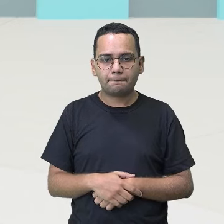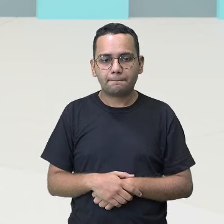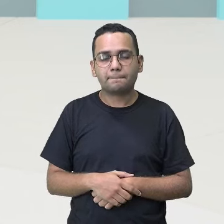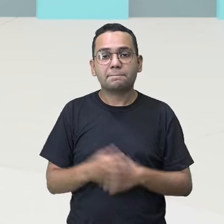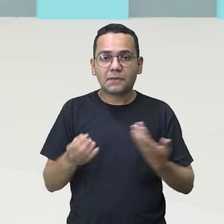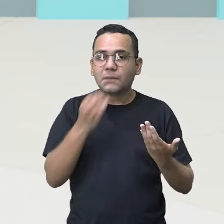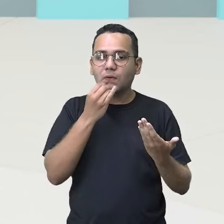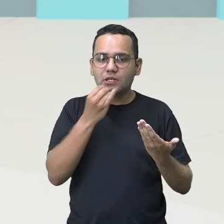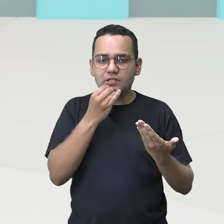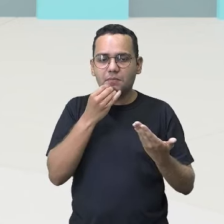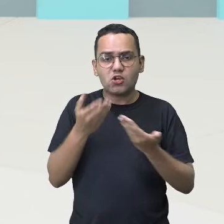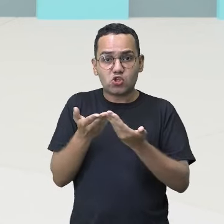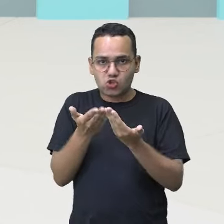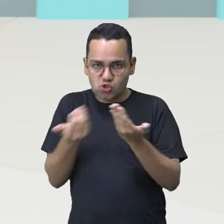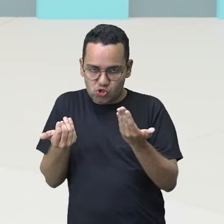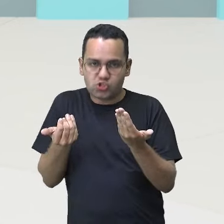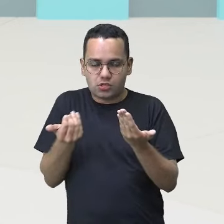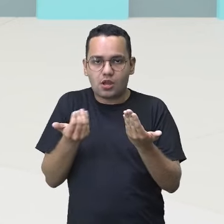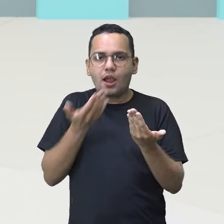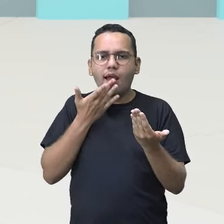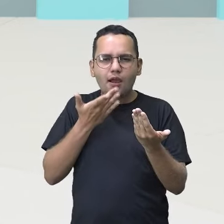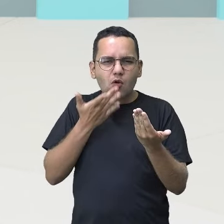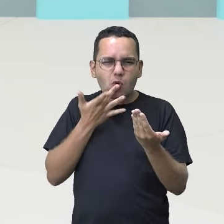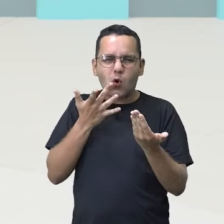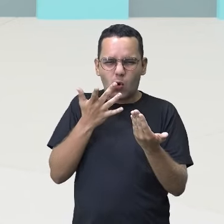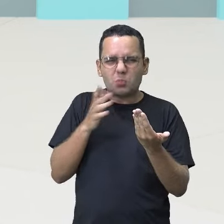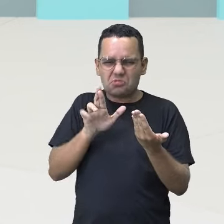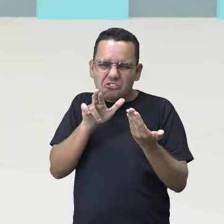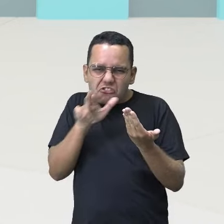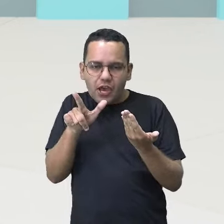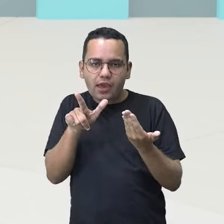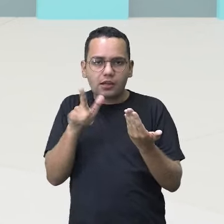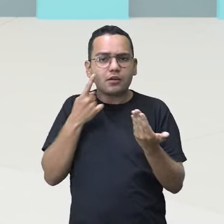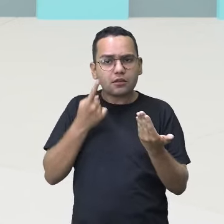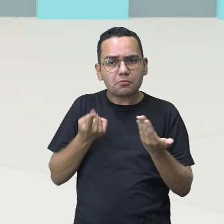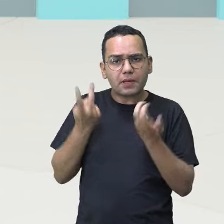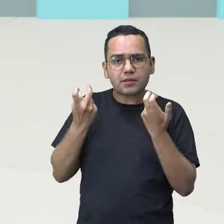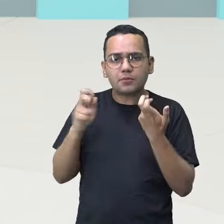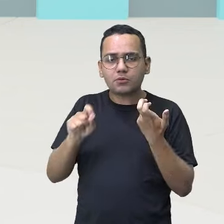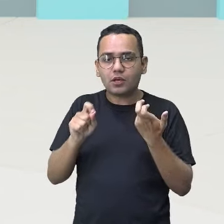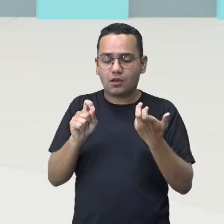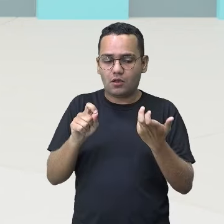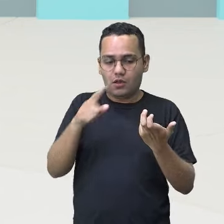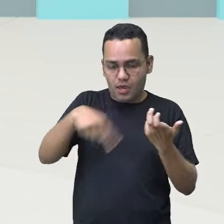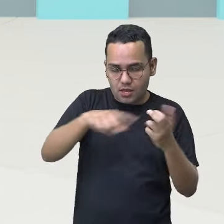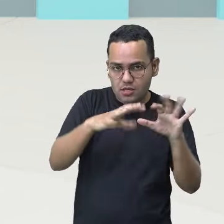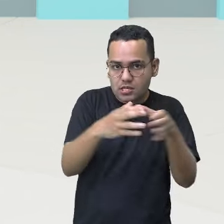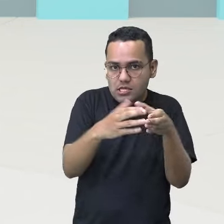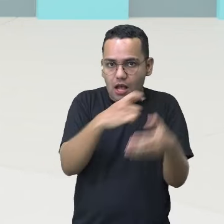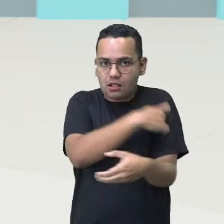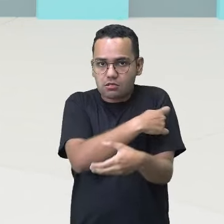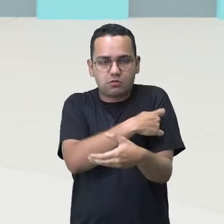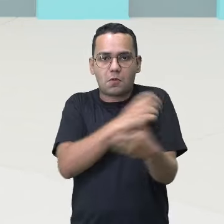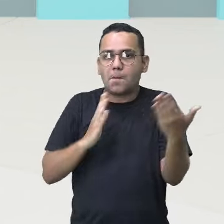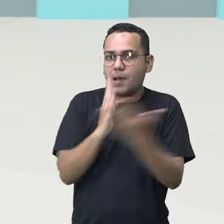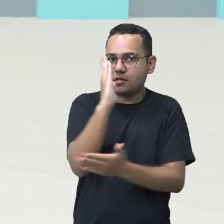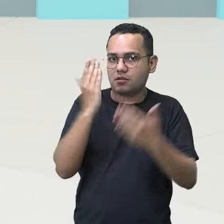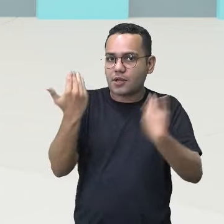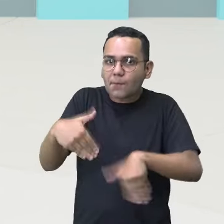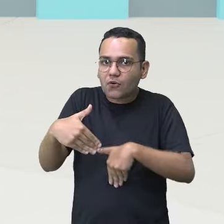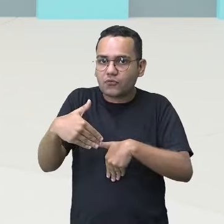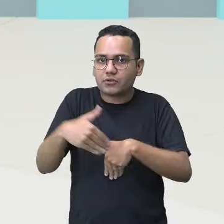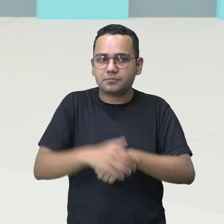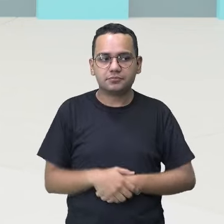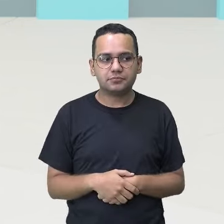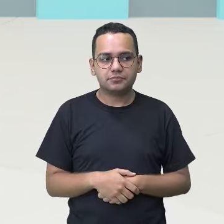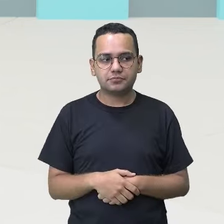prova então se eu posso retirar a oração então no caso agora eu estou dizendo que todos os alunos